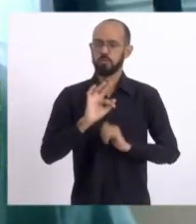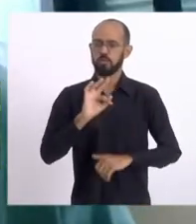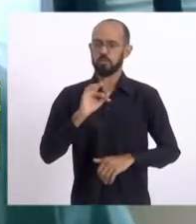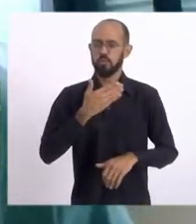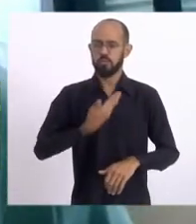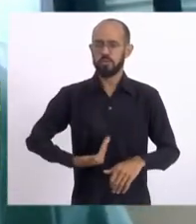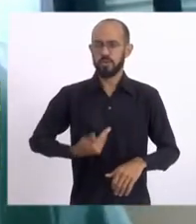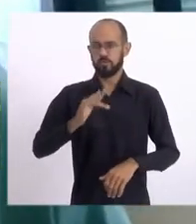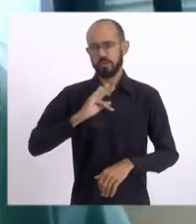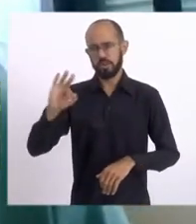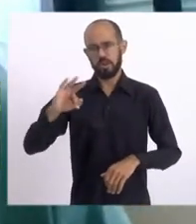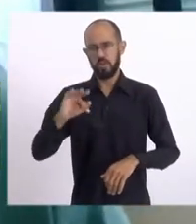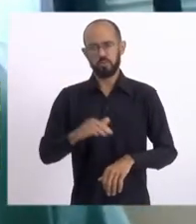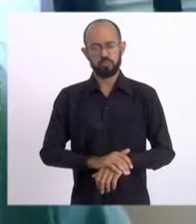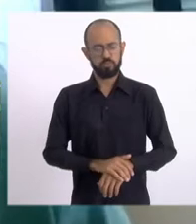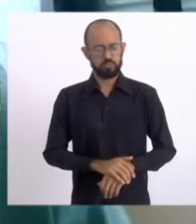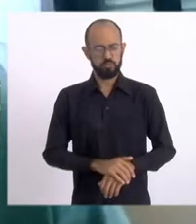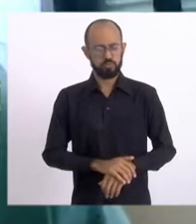socorre alguém aqui, Luiz Paulo.